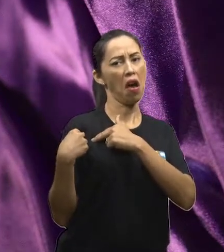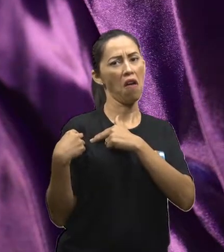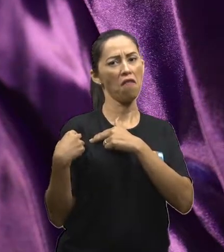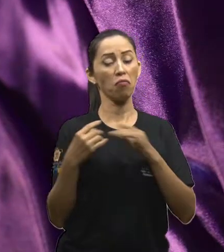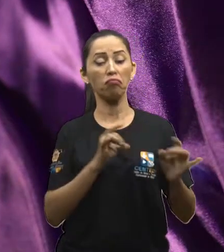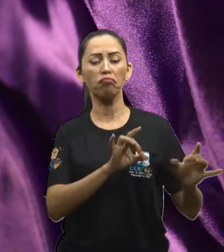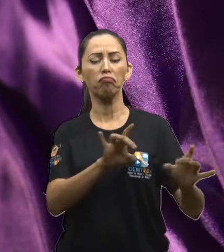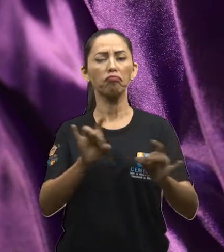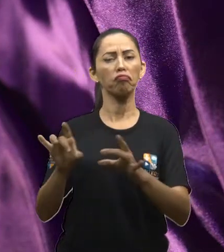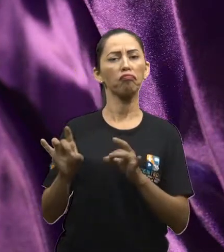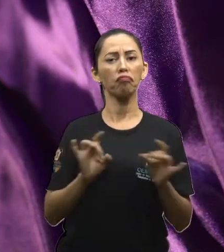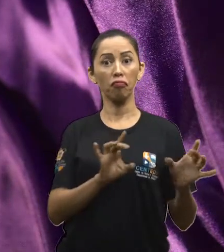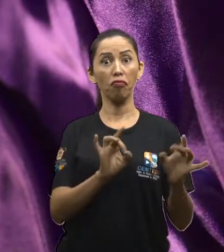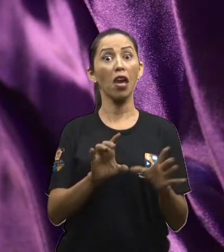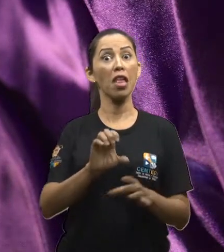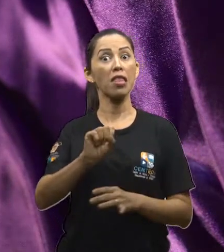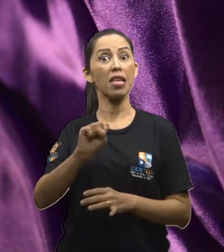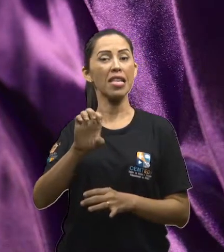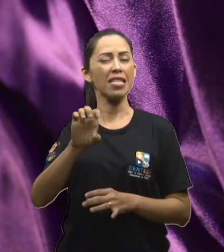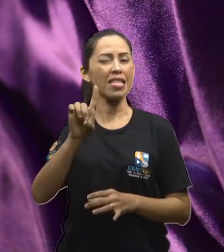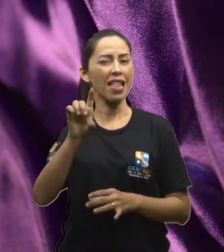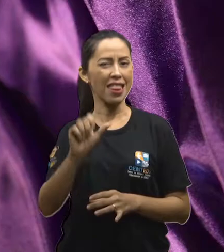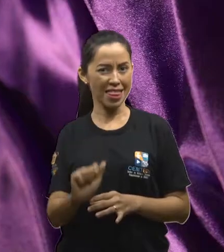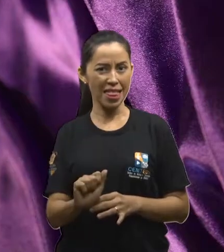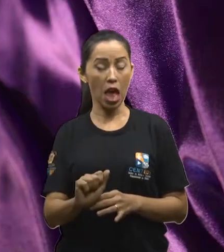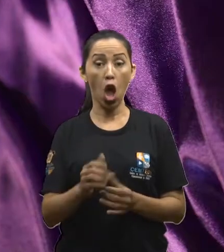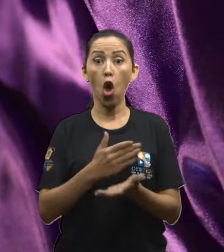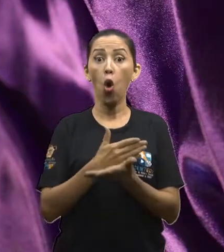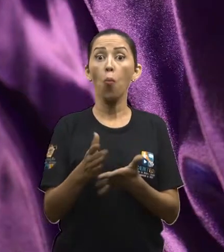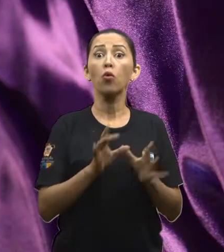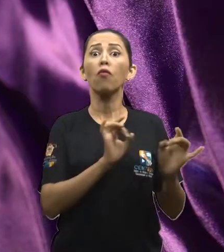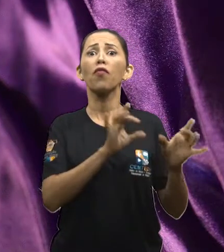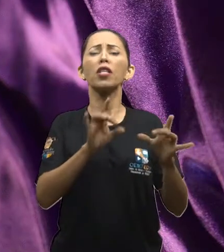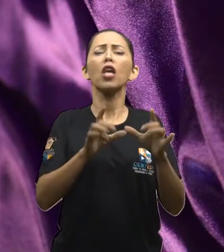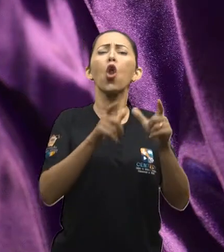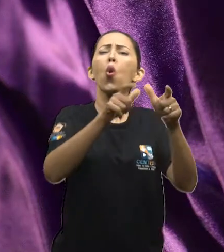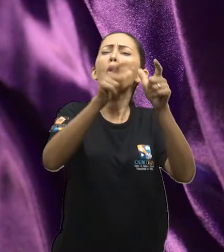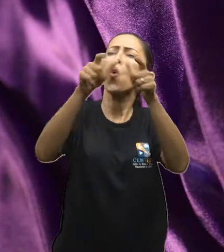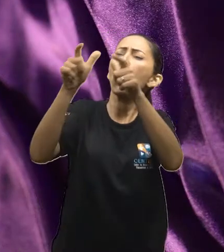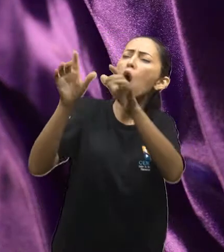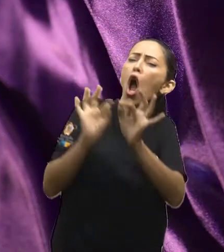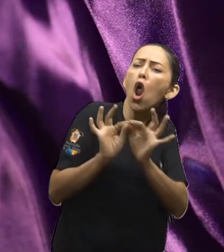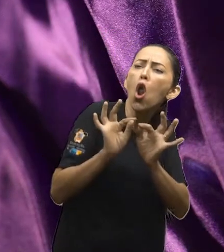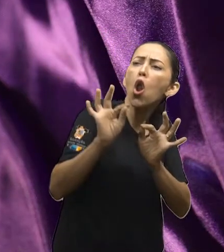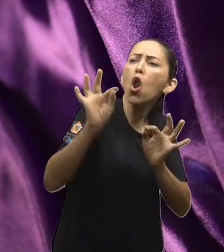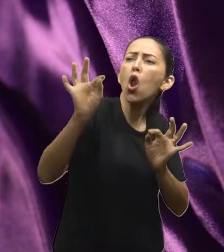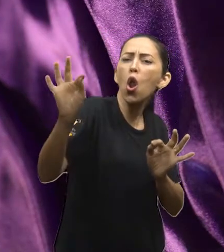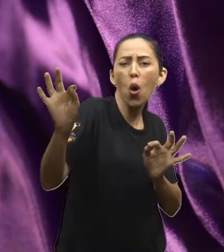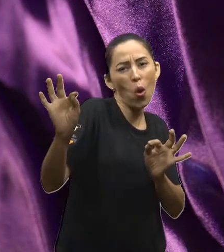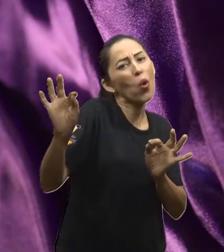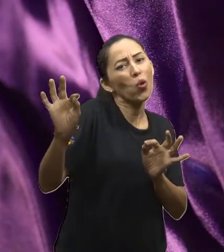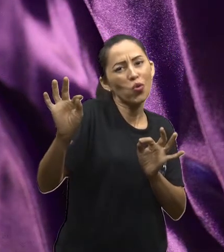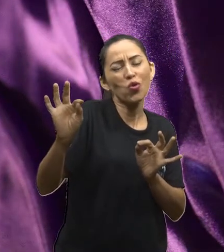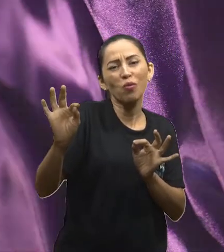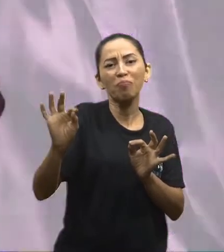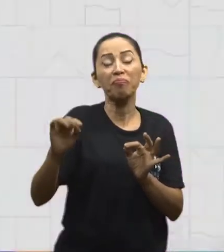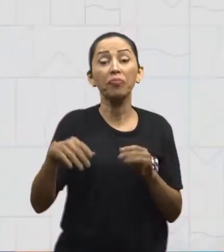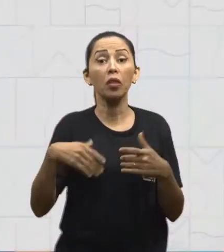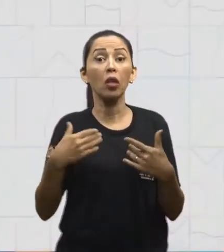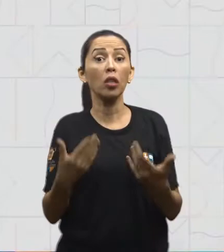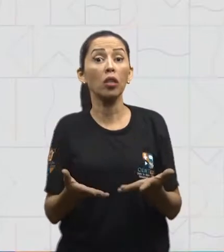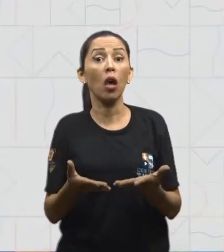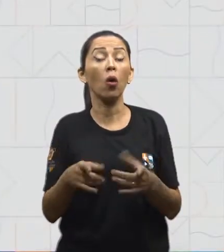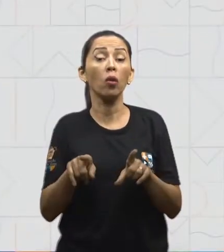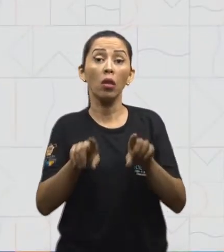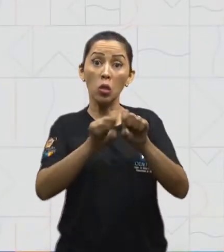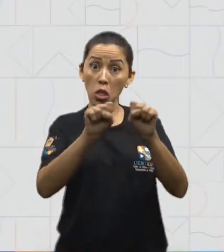relações comerciais, começou a vender para diversas regiões bem distantes, como a Pérsia e o Mediterrâneo. O